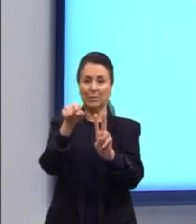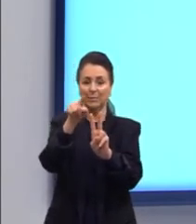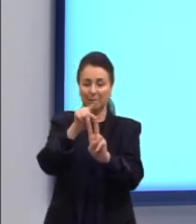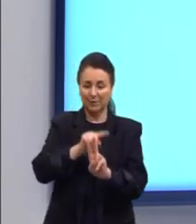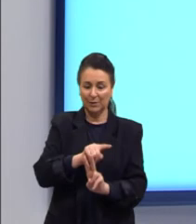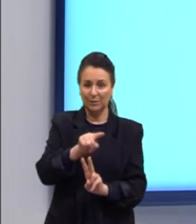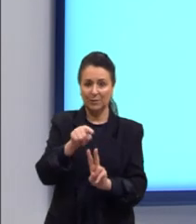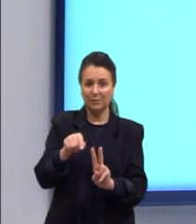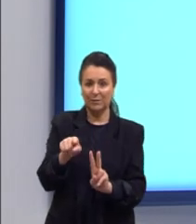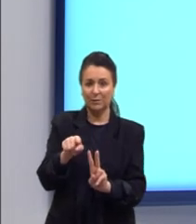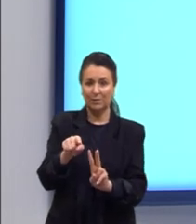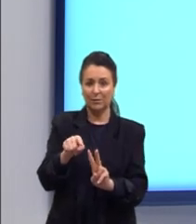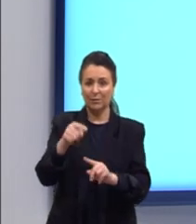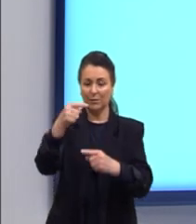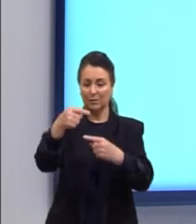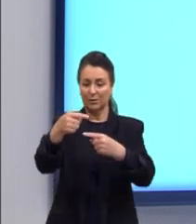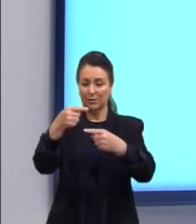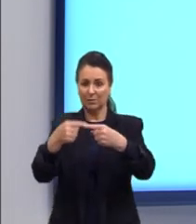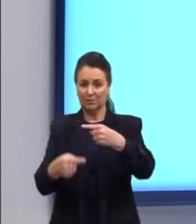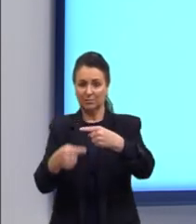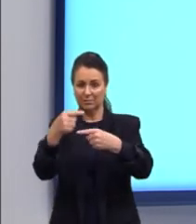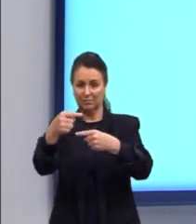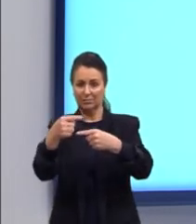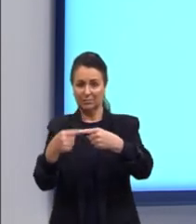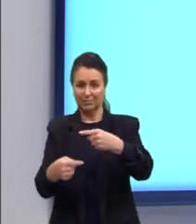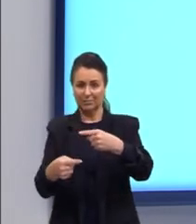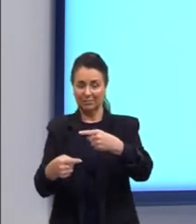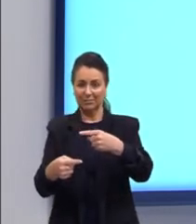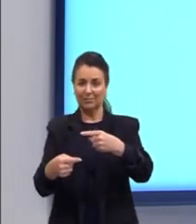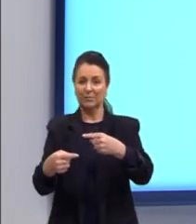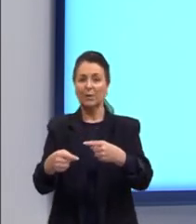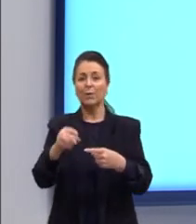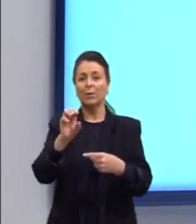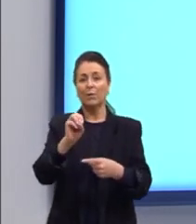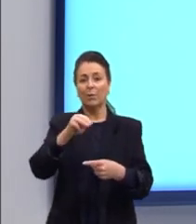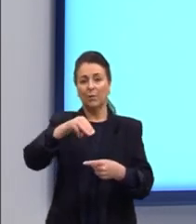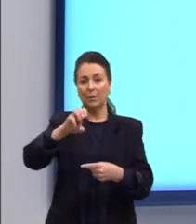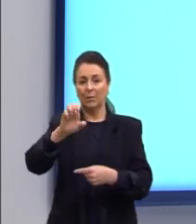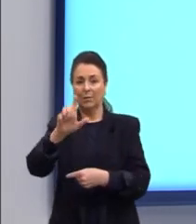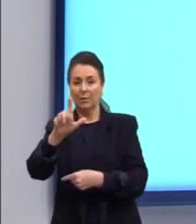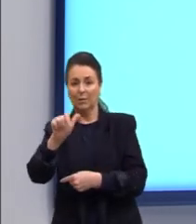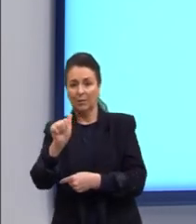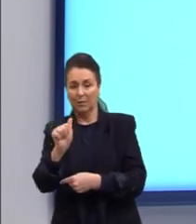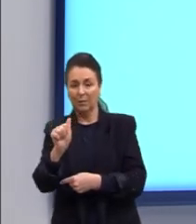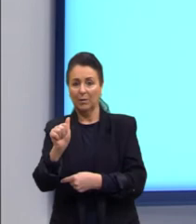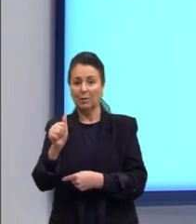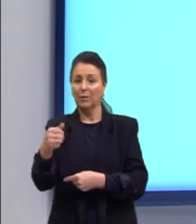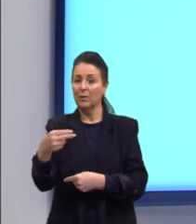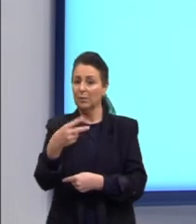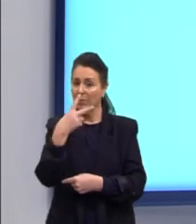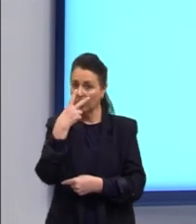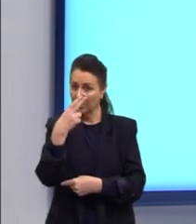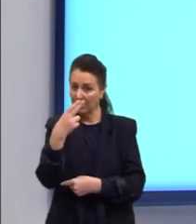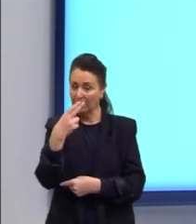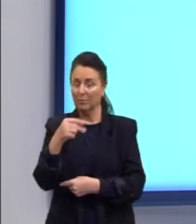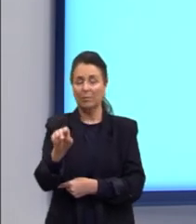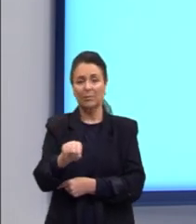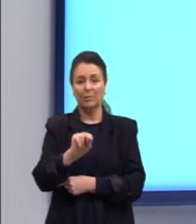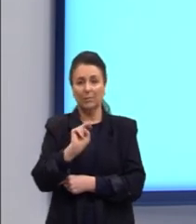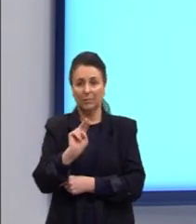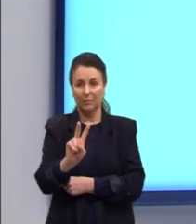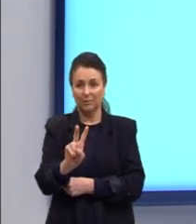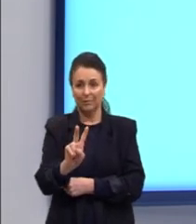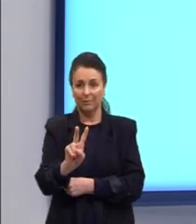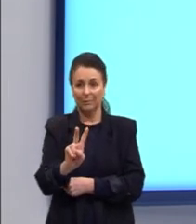fico e digo que o ômega é igual a dois pronto descobrir mais uma informação então